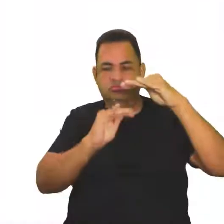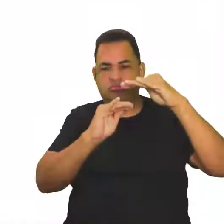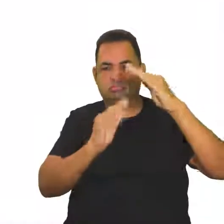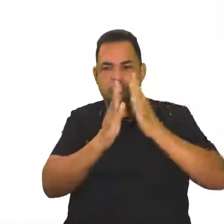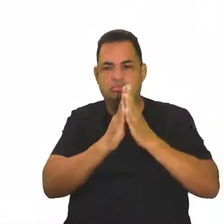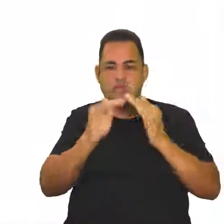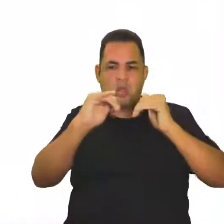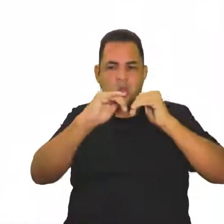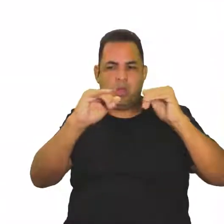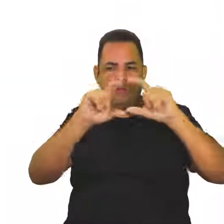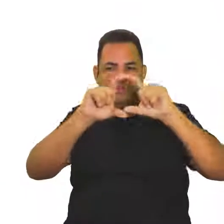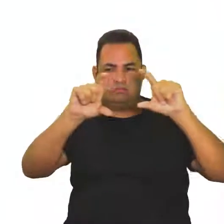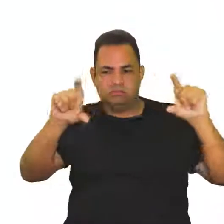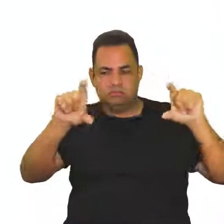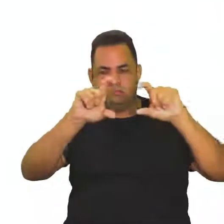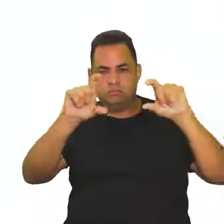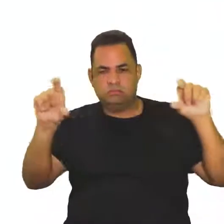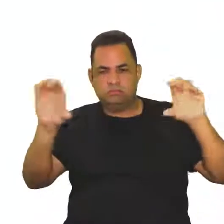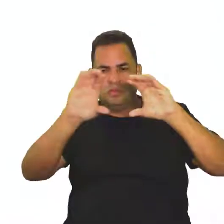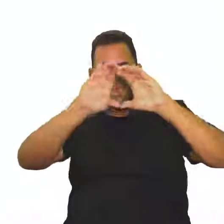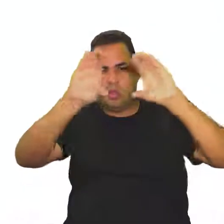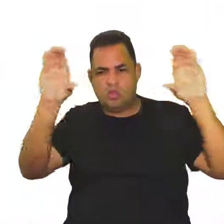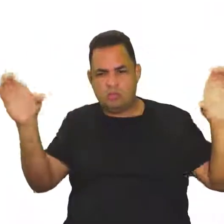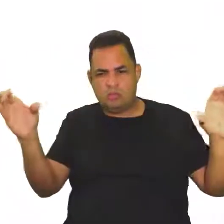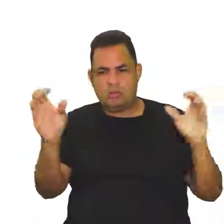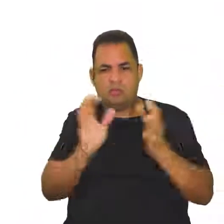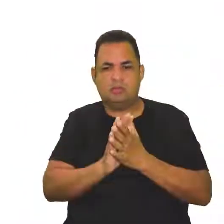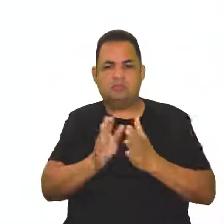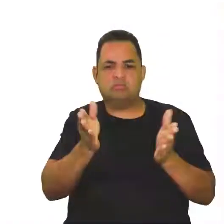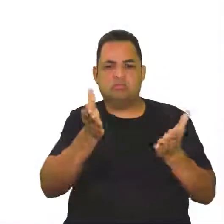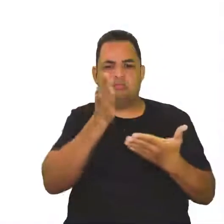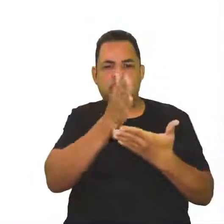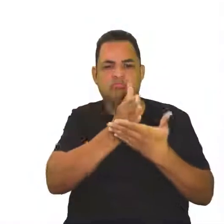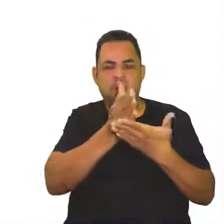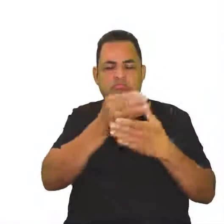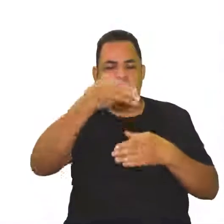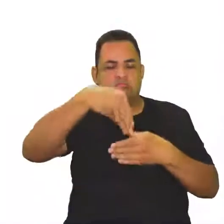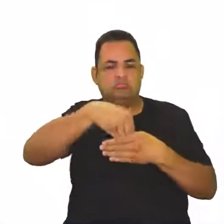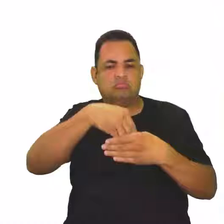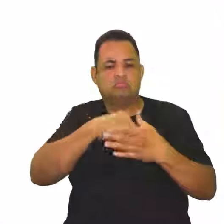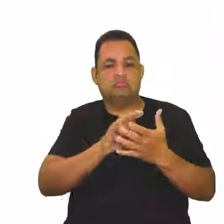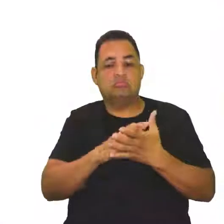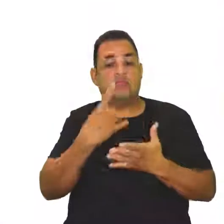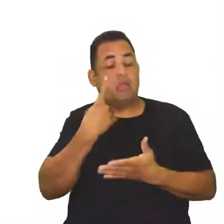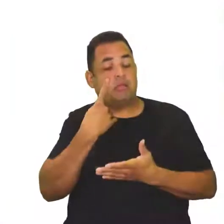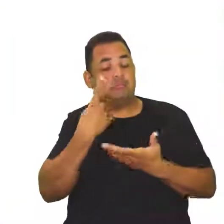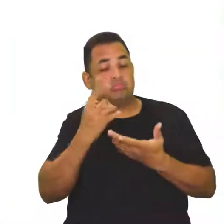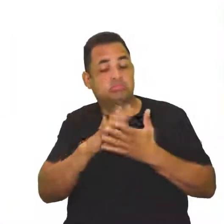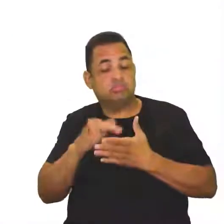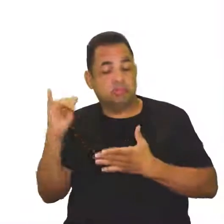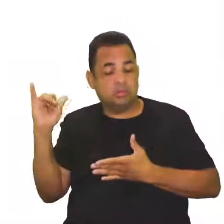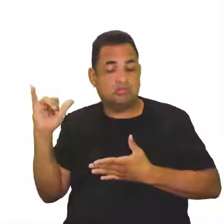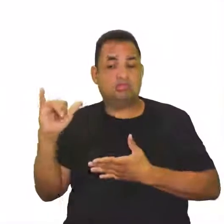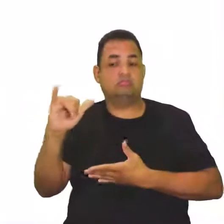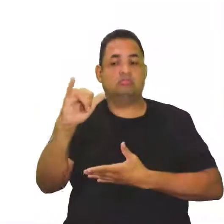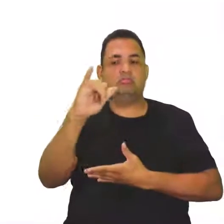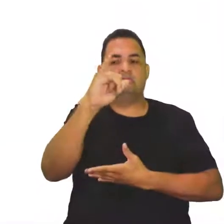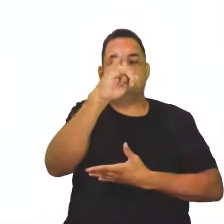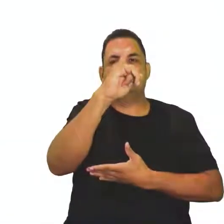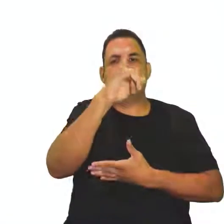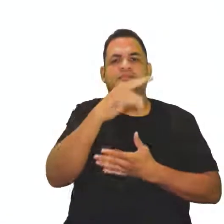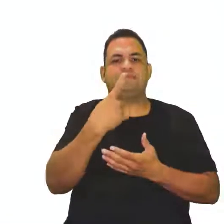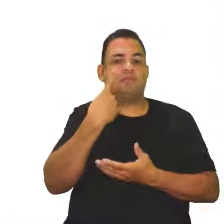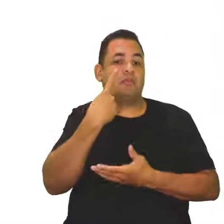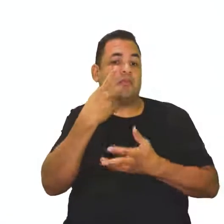e entre as partes de uma mesma nuvem. É aquela situação de você estar viajando ali num avião